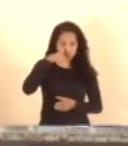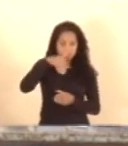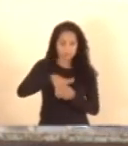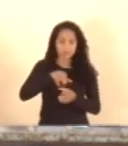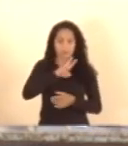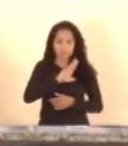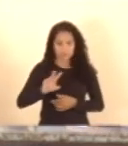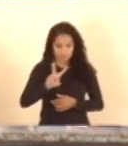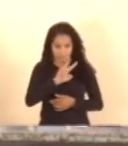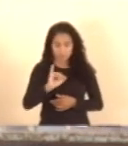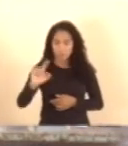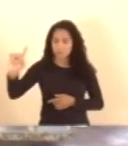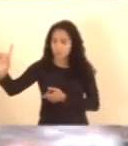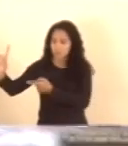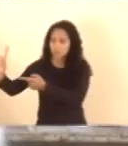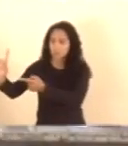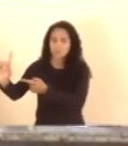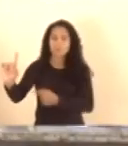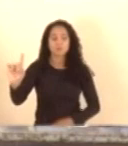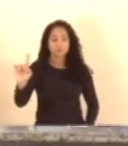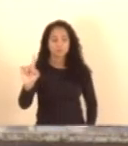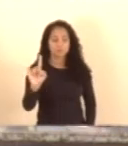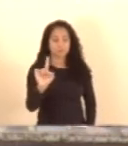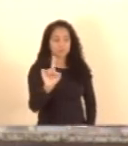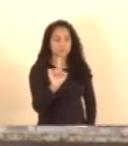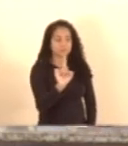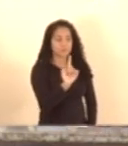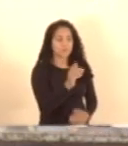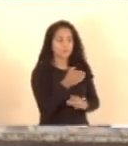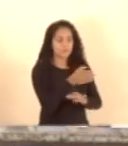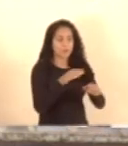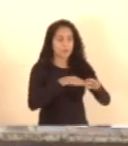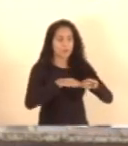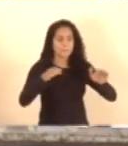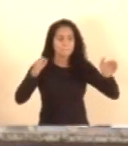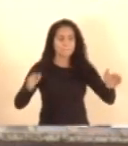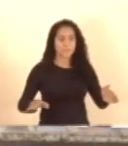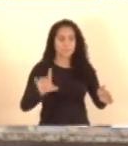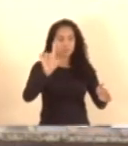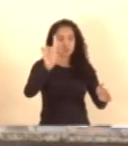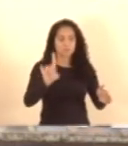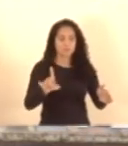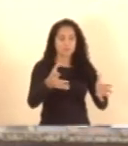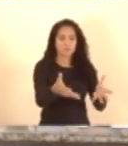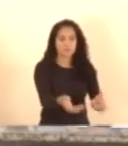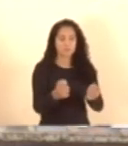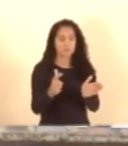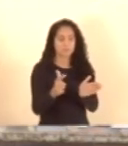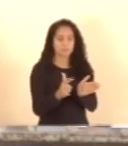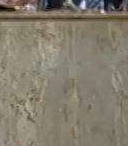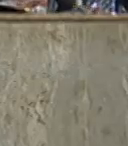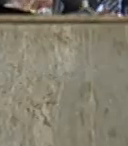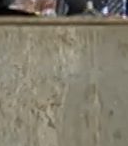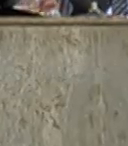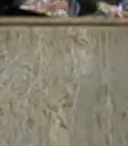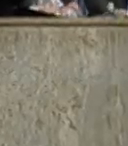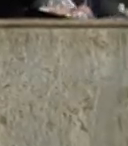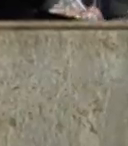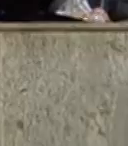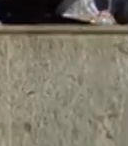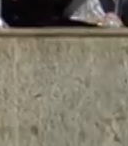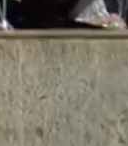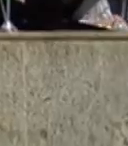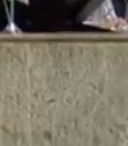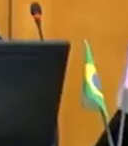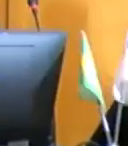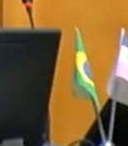votante, esta ou este deverá se dirigir à mesa diretora para receber a cédula de votação. Os